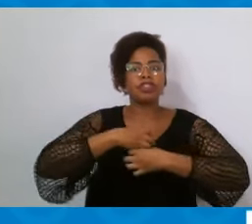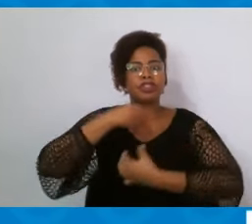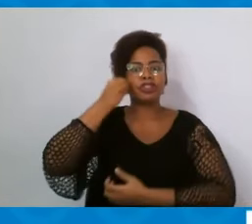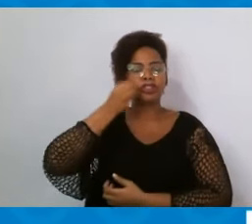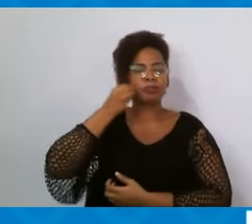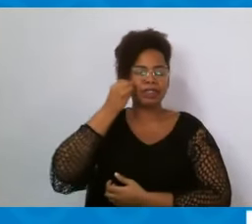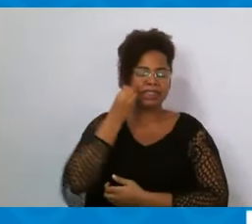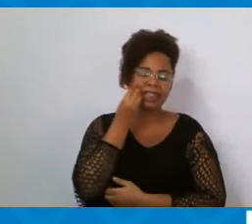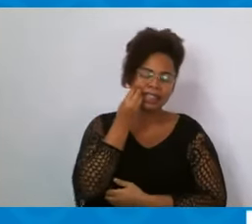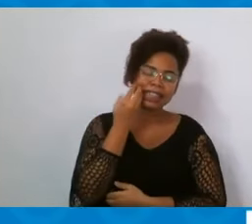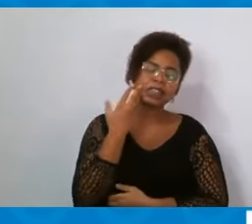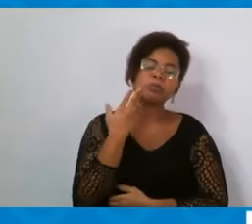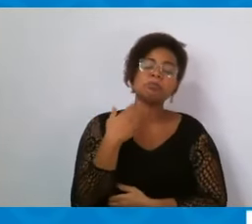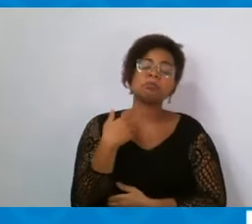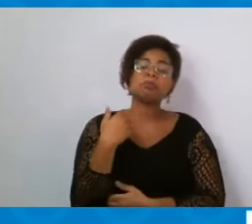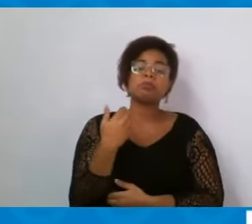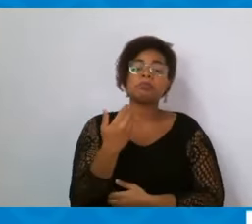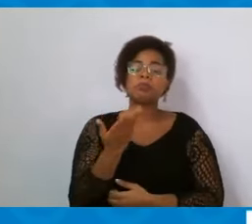esses aspectos